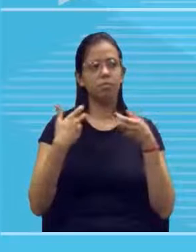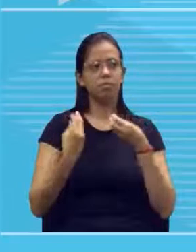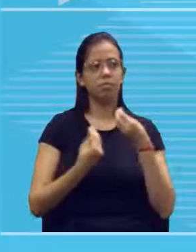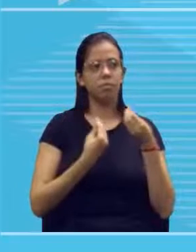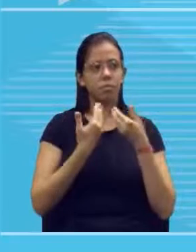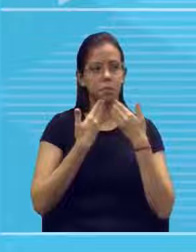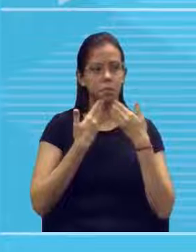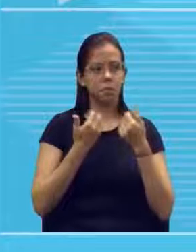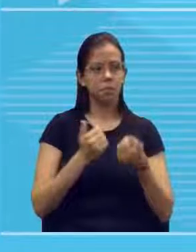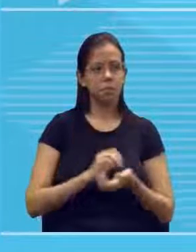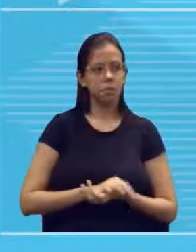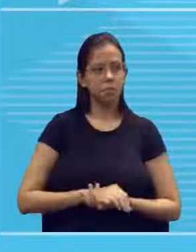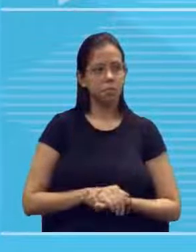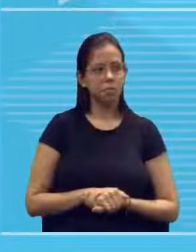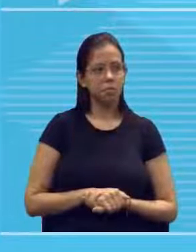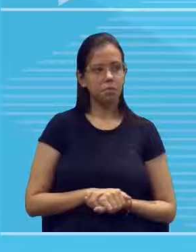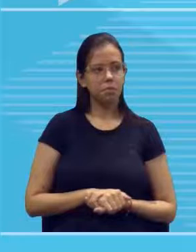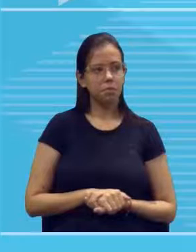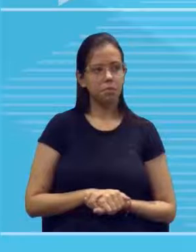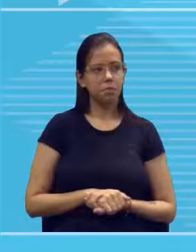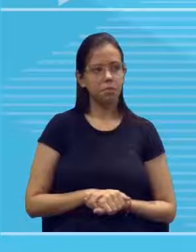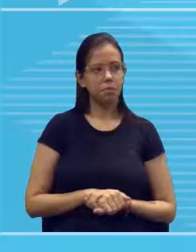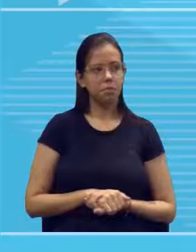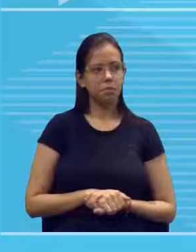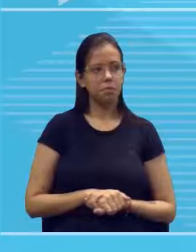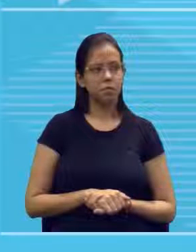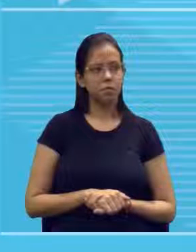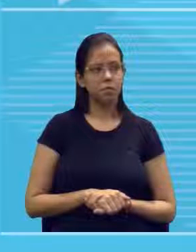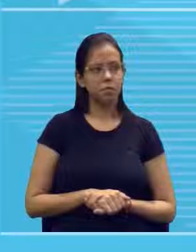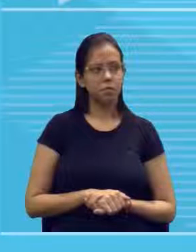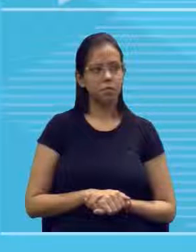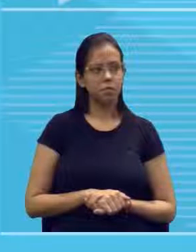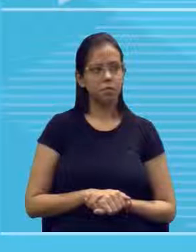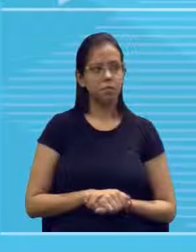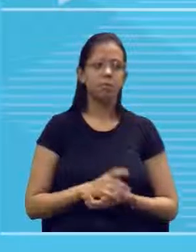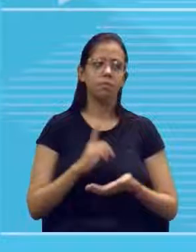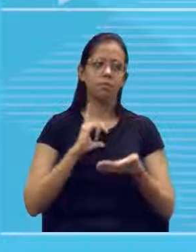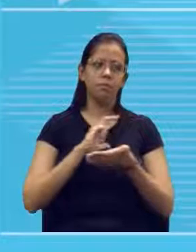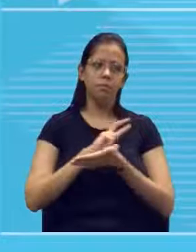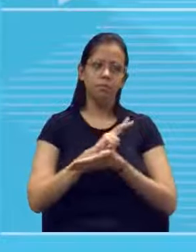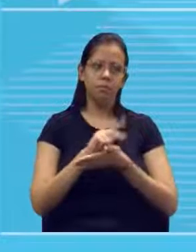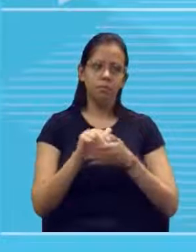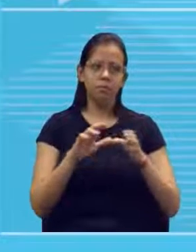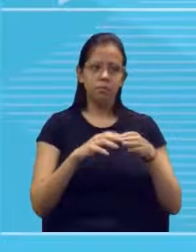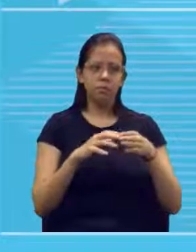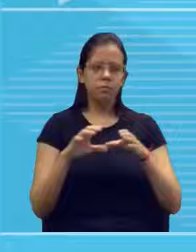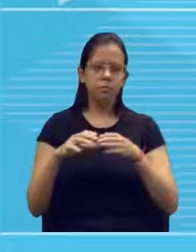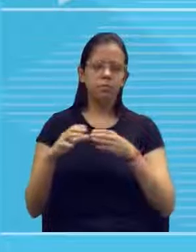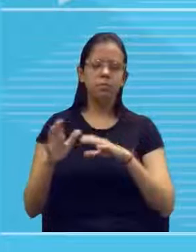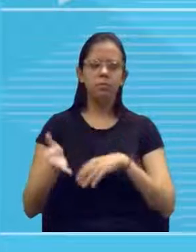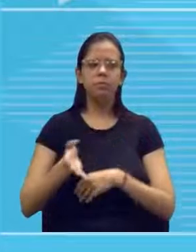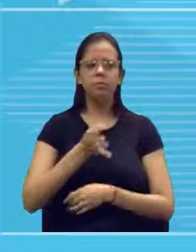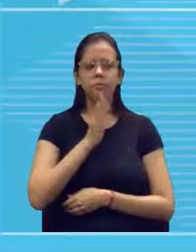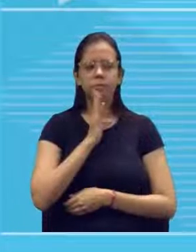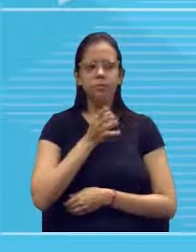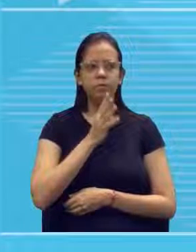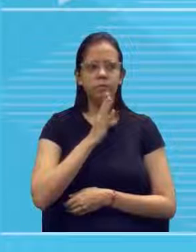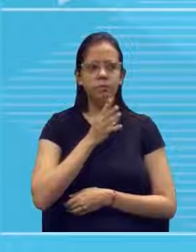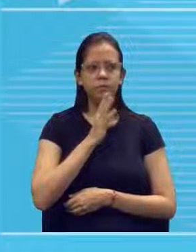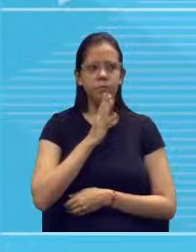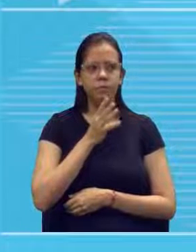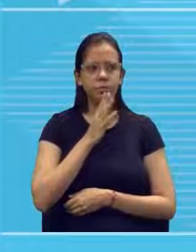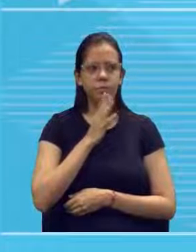negócio aqui melhor né olha só existem várias constelações né que já são conhecidas